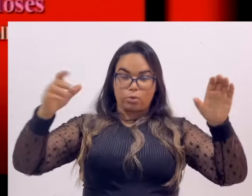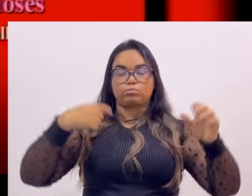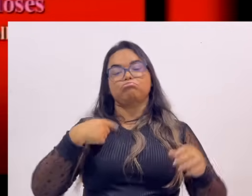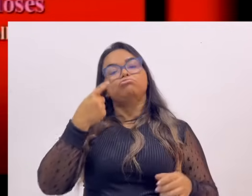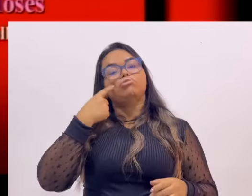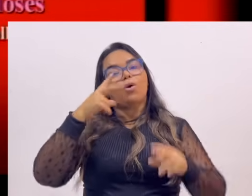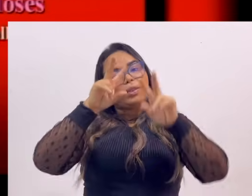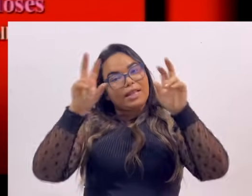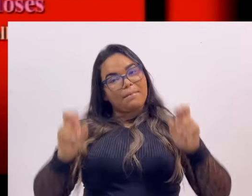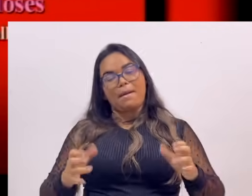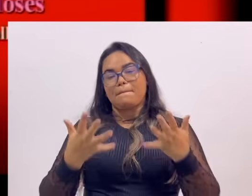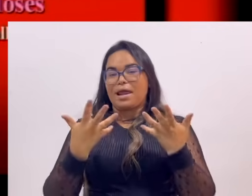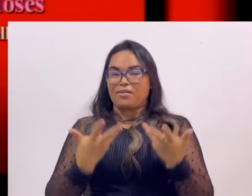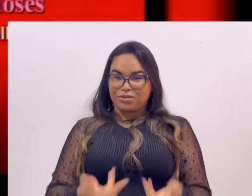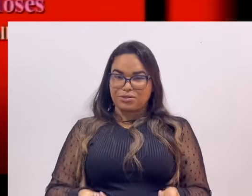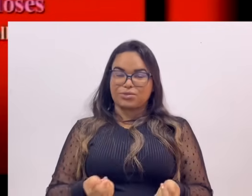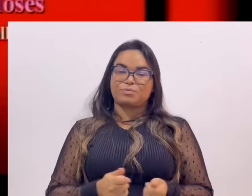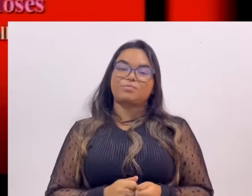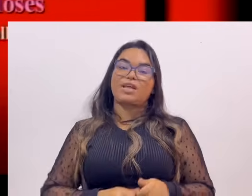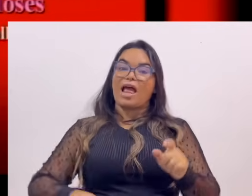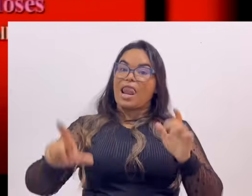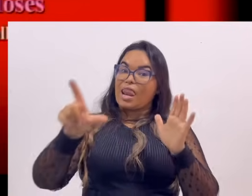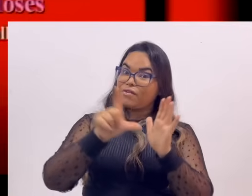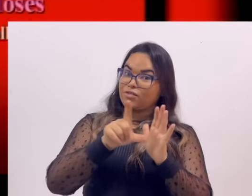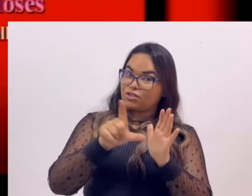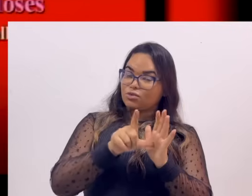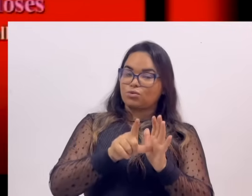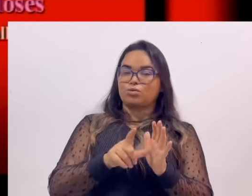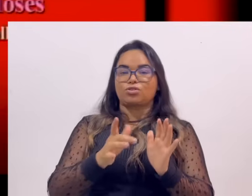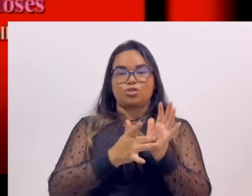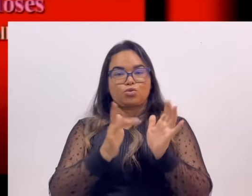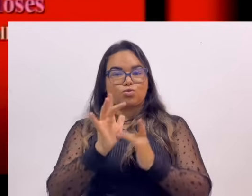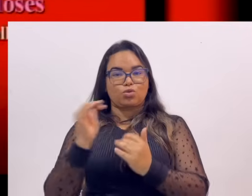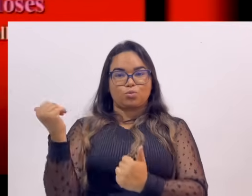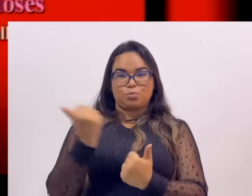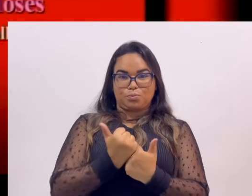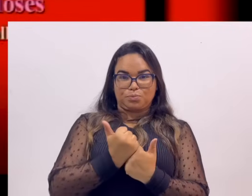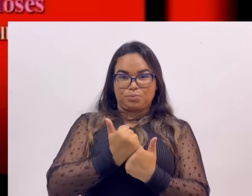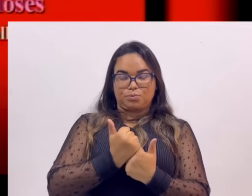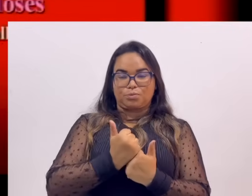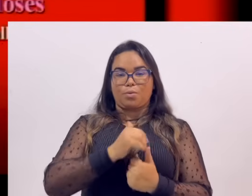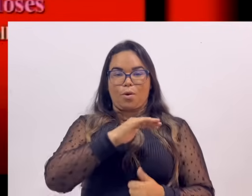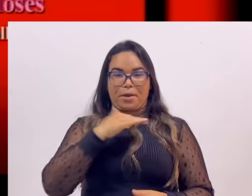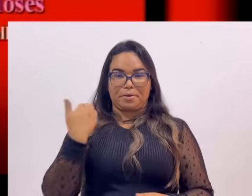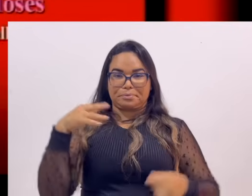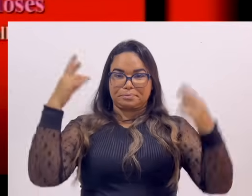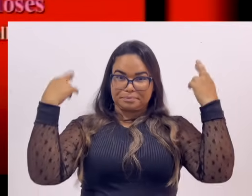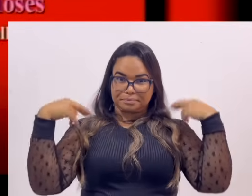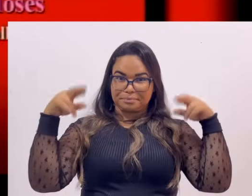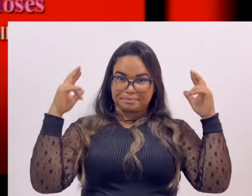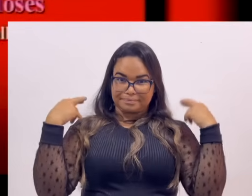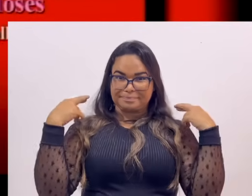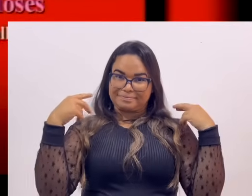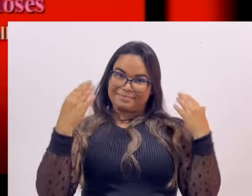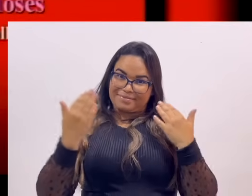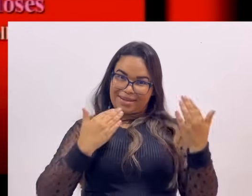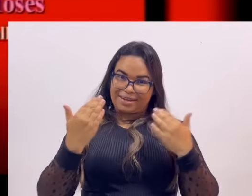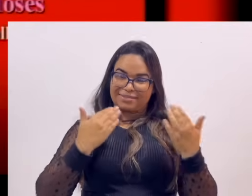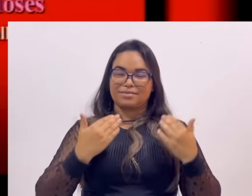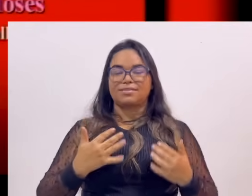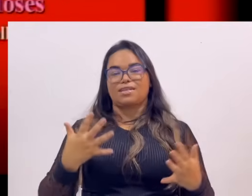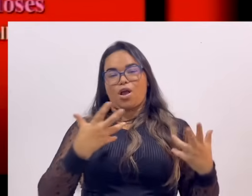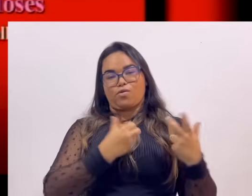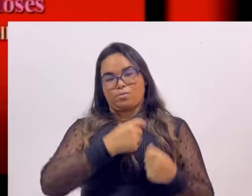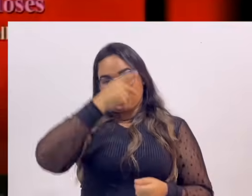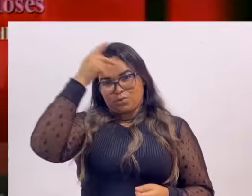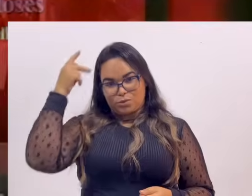deste tema também. Ele é incrível, maravilhoso. Levítico, Cristo nosso sacrifício, o Cordeiro de Deus que tira o pecado